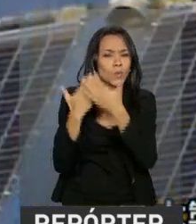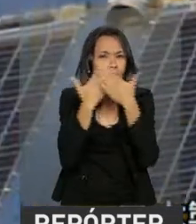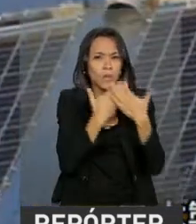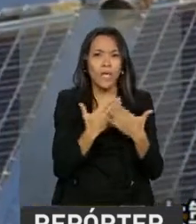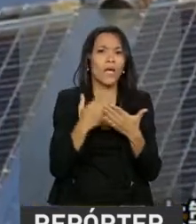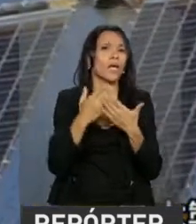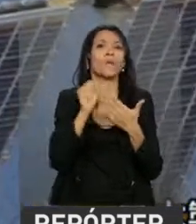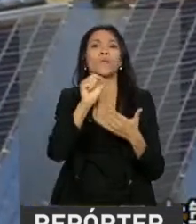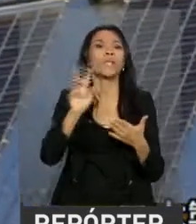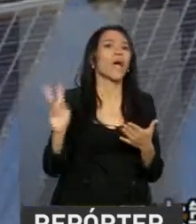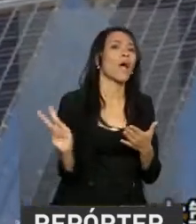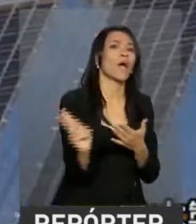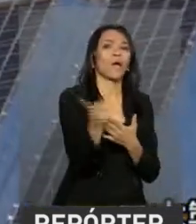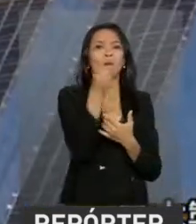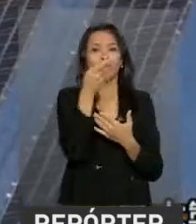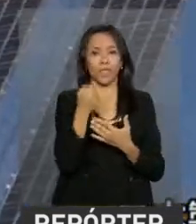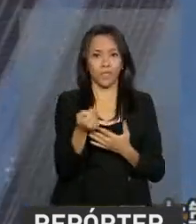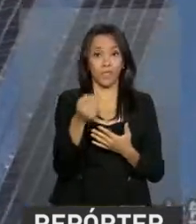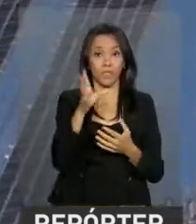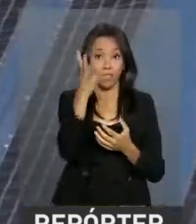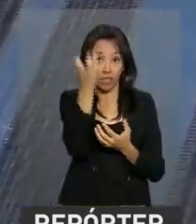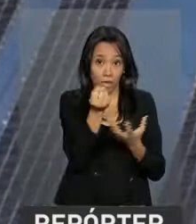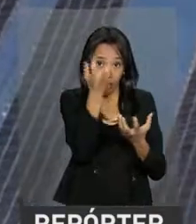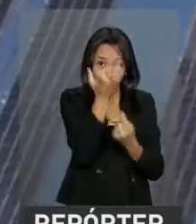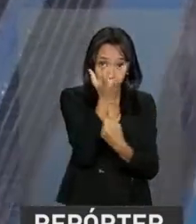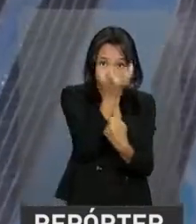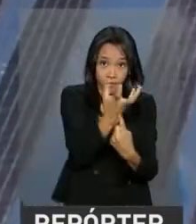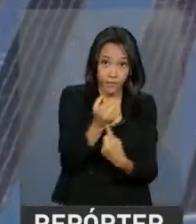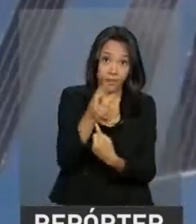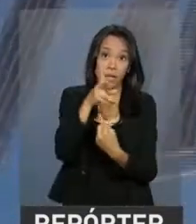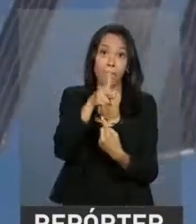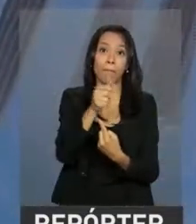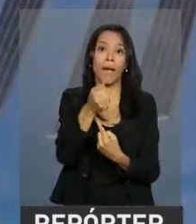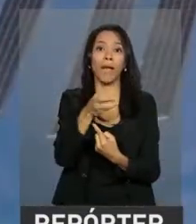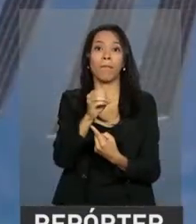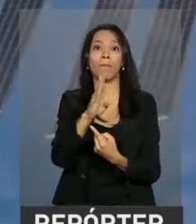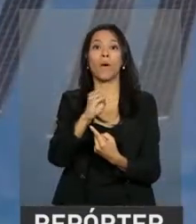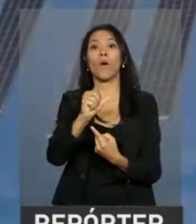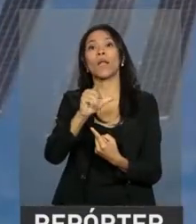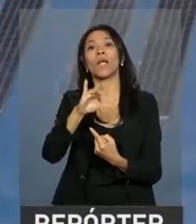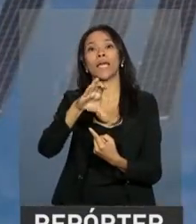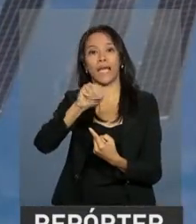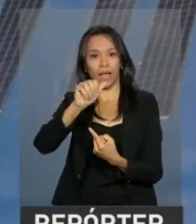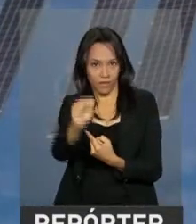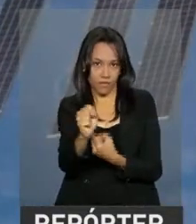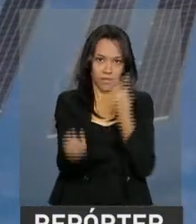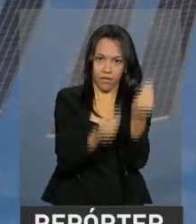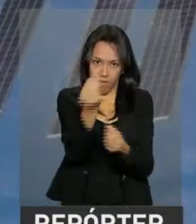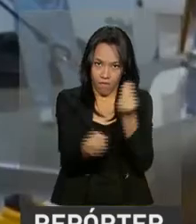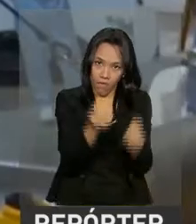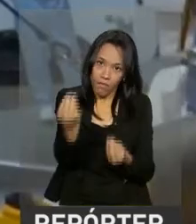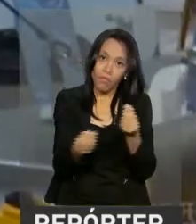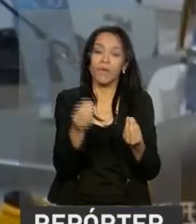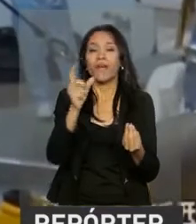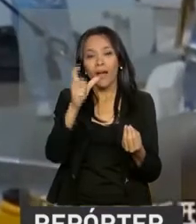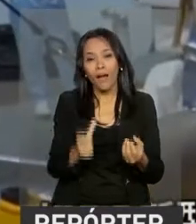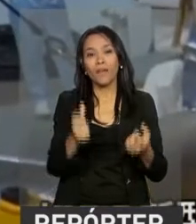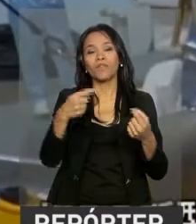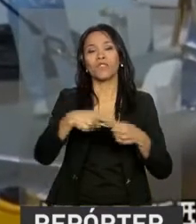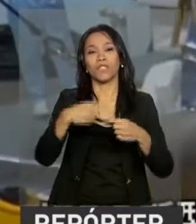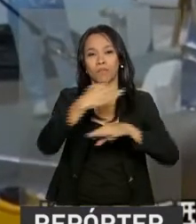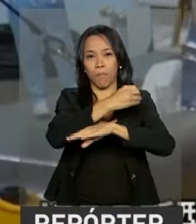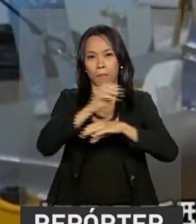compromete a capa a captação de sinais de satélite e antenas parabólicas em países localizados